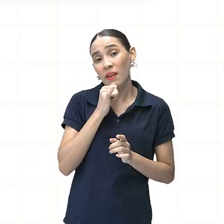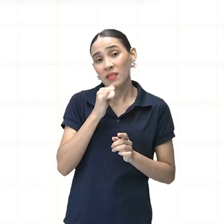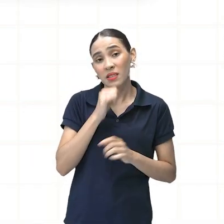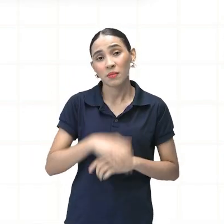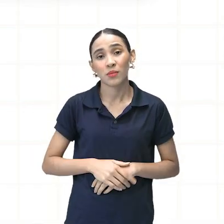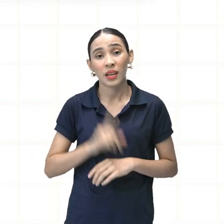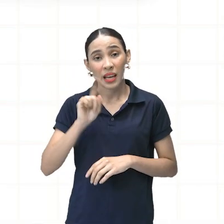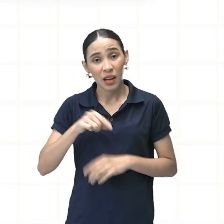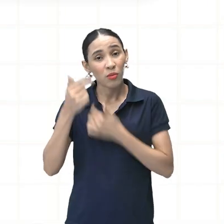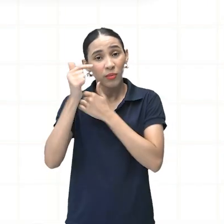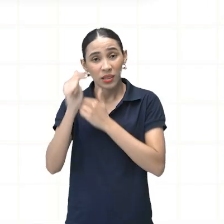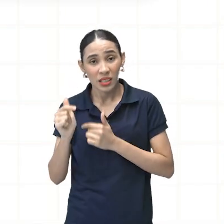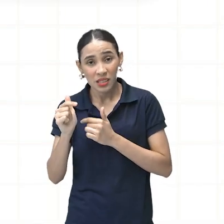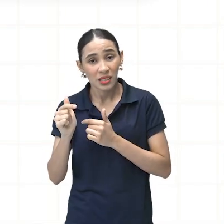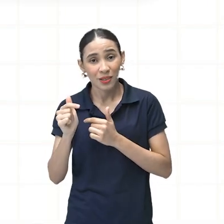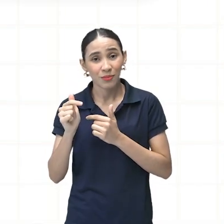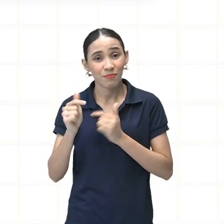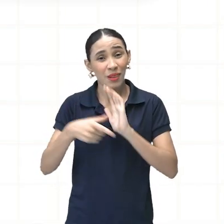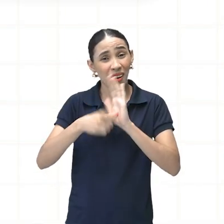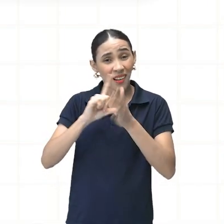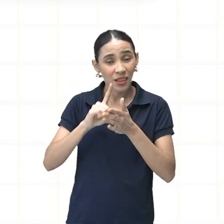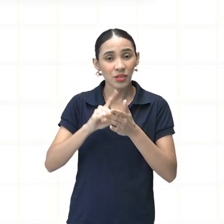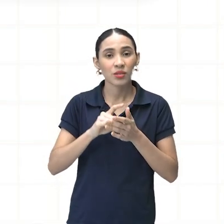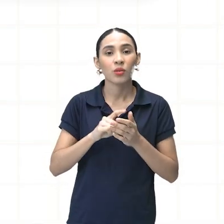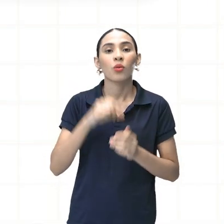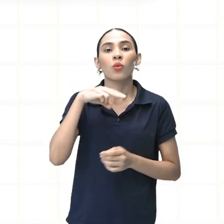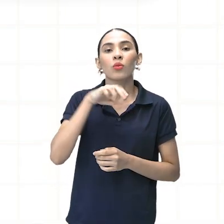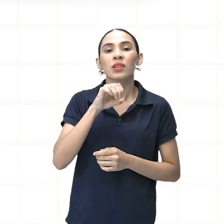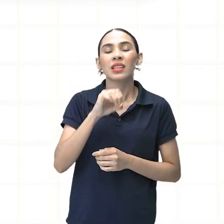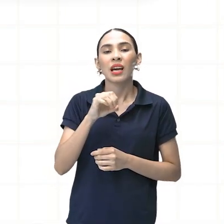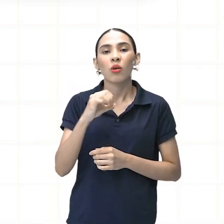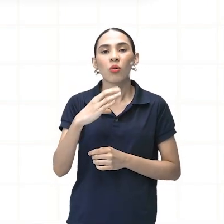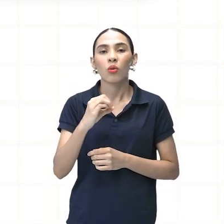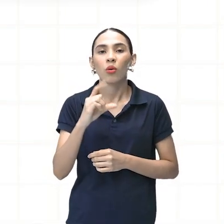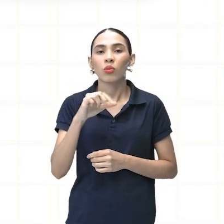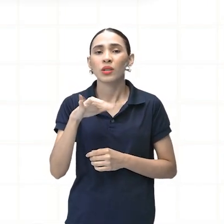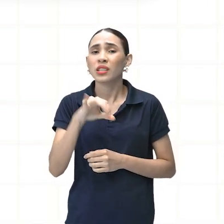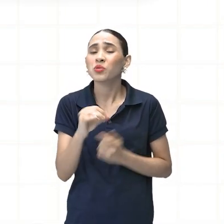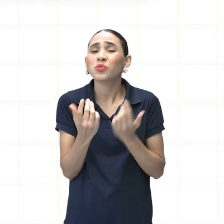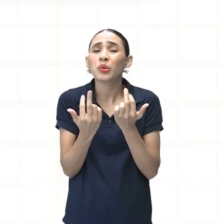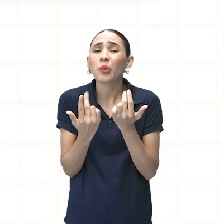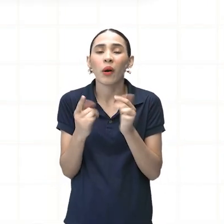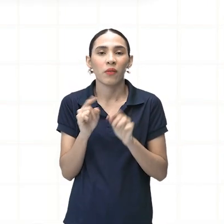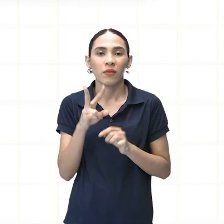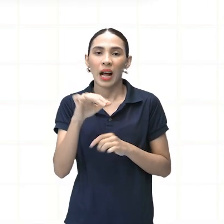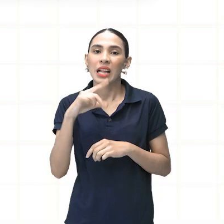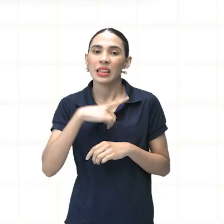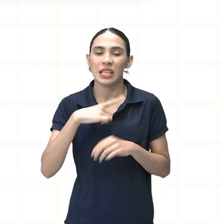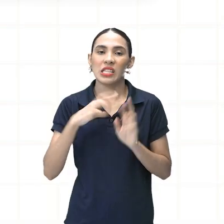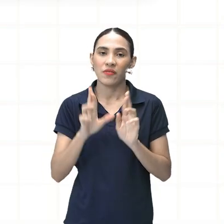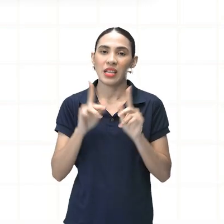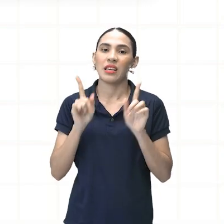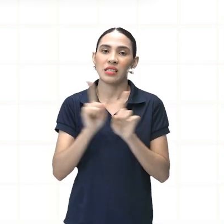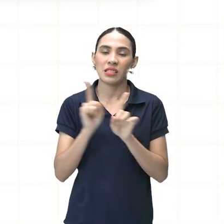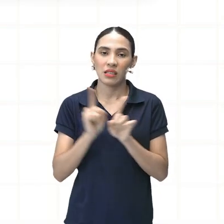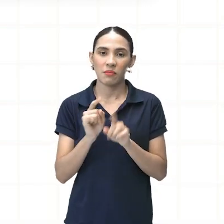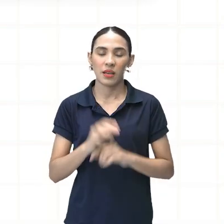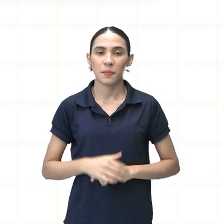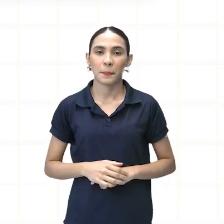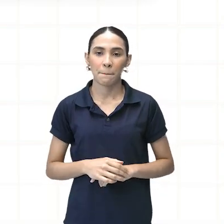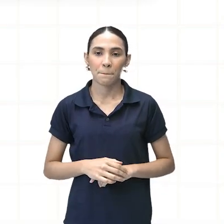exemplo, é uma herança do período colonial. O neocolonialismo atua da mesma forma. A gente vai ter essas diferenças,